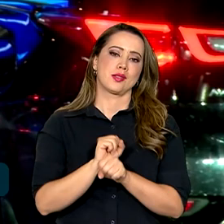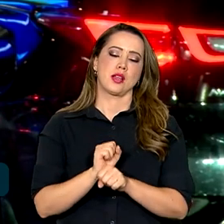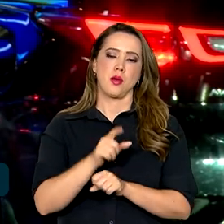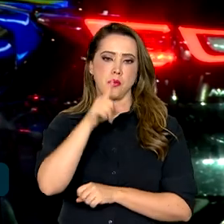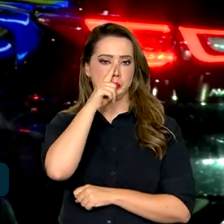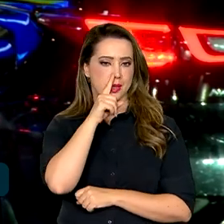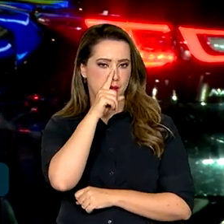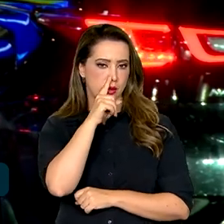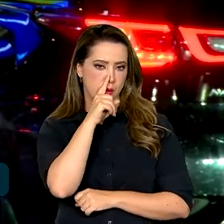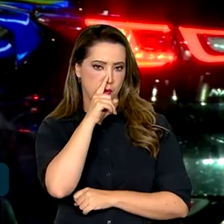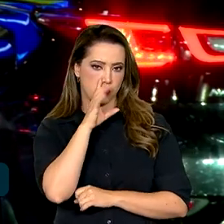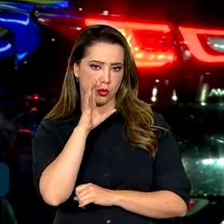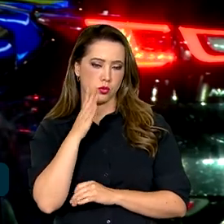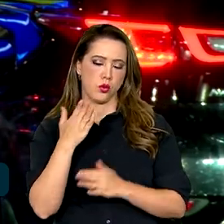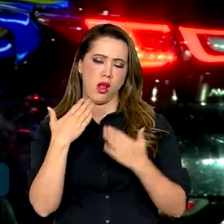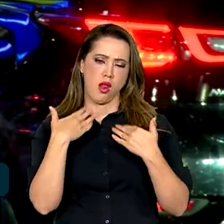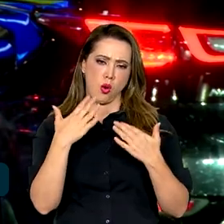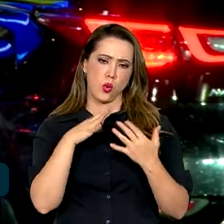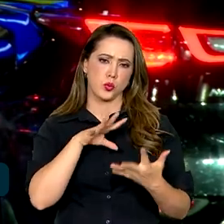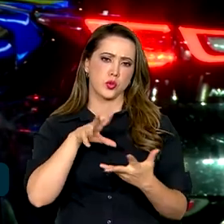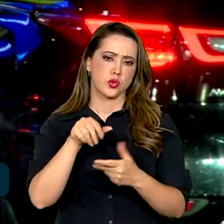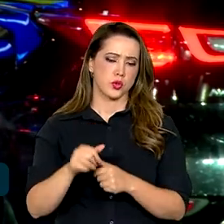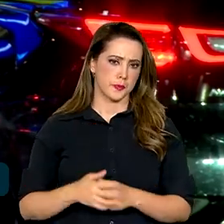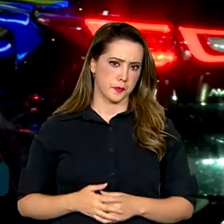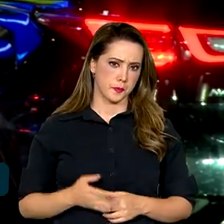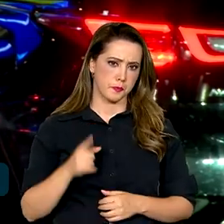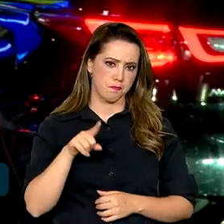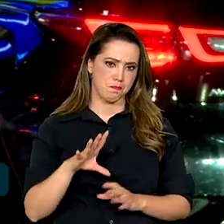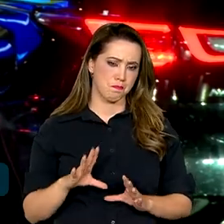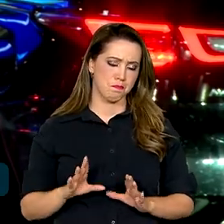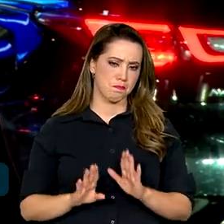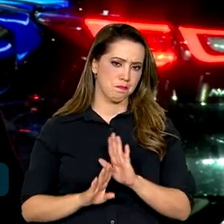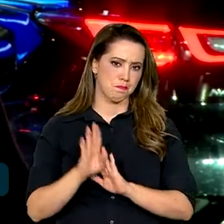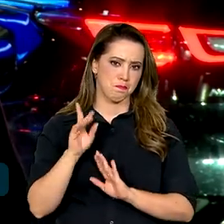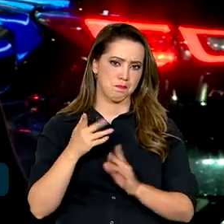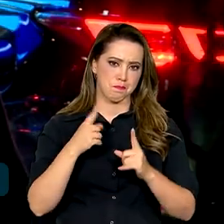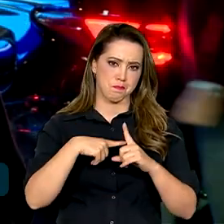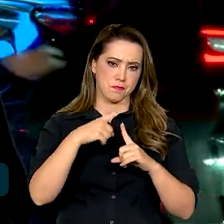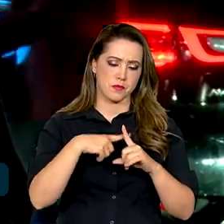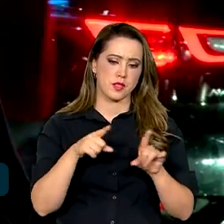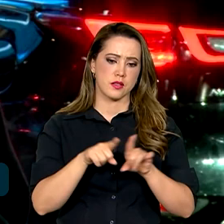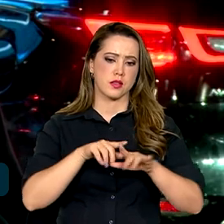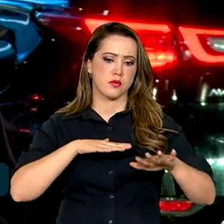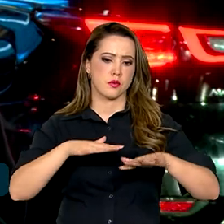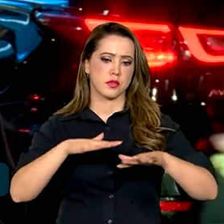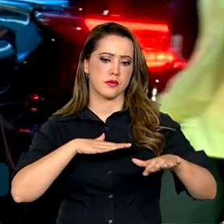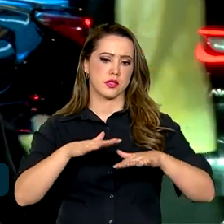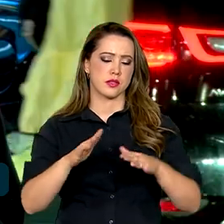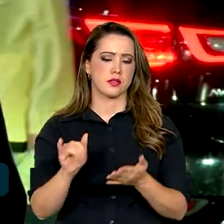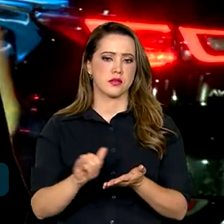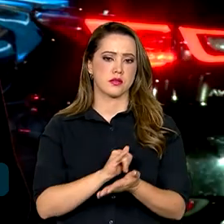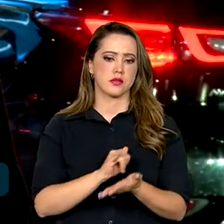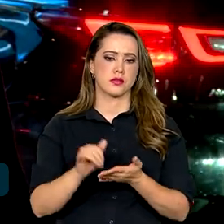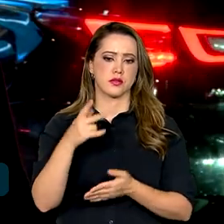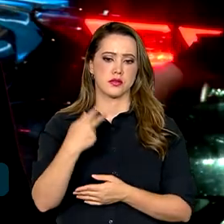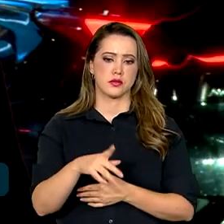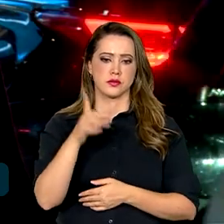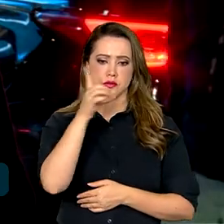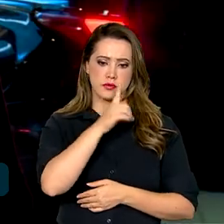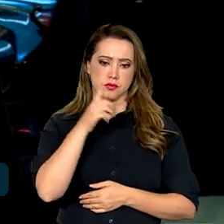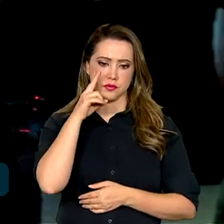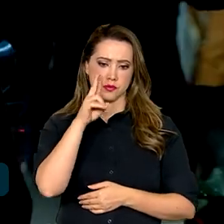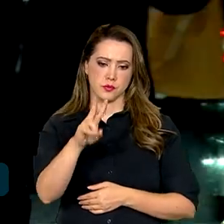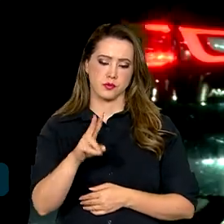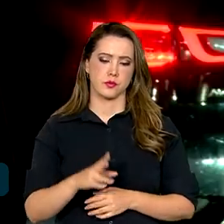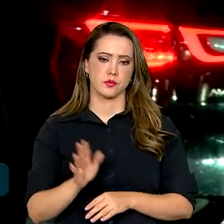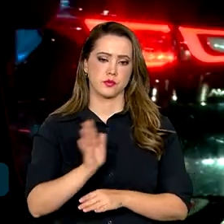perigo do aquecimento global. Esse assunto, inclusive, foi tema de uma manifestação que tomou conta de Nova York neste domingo.